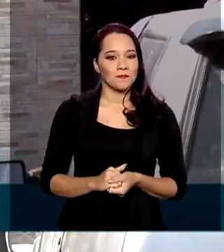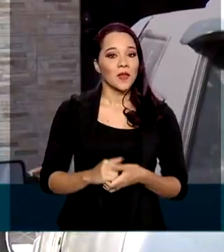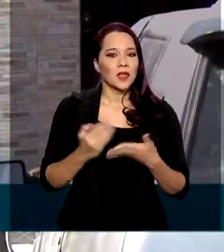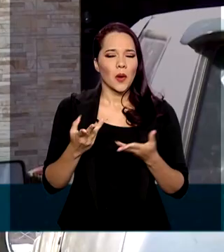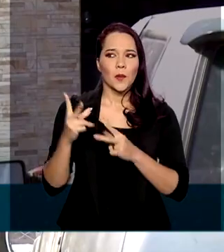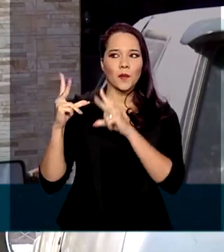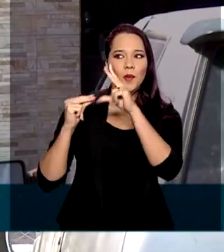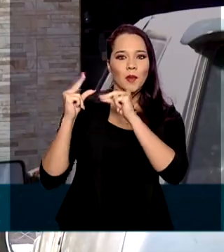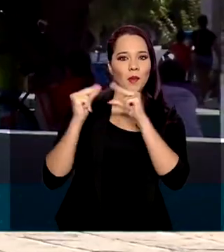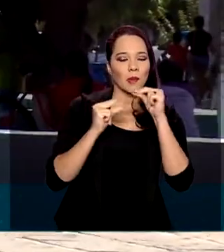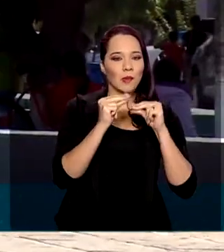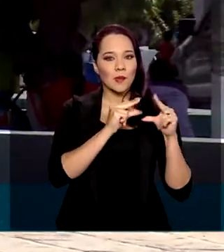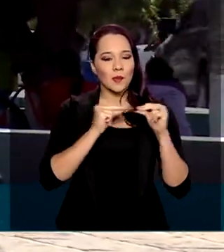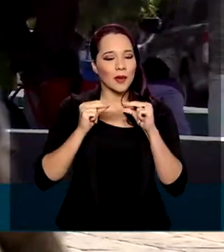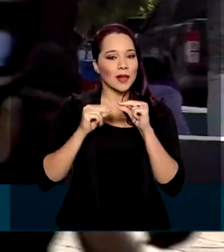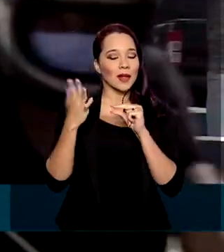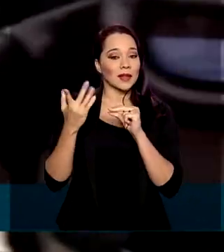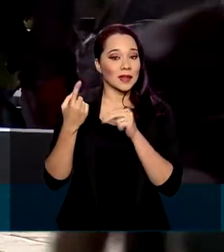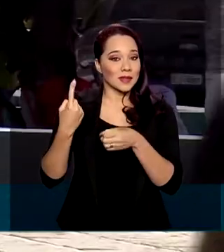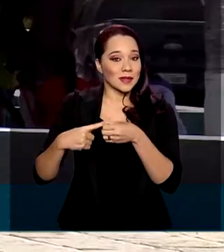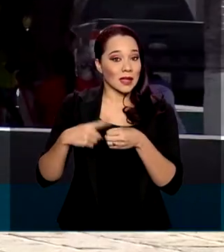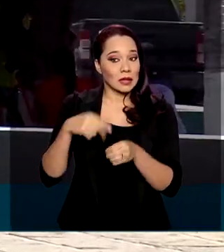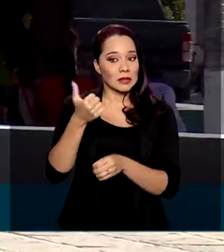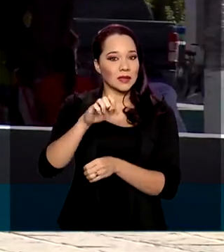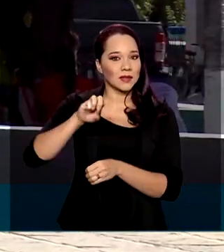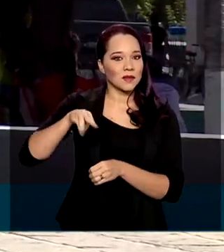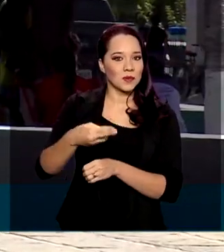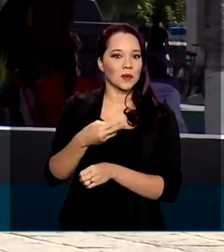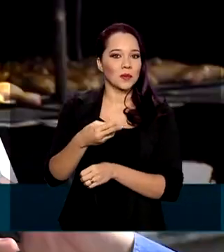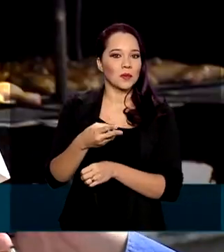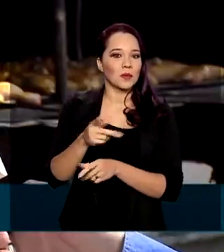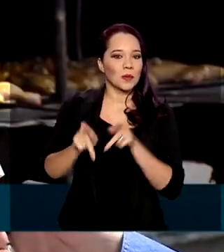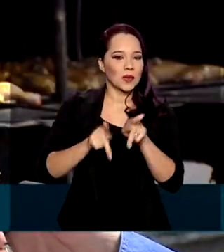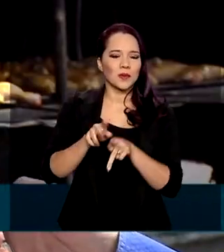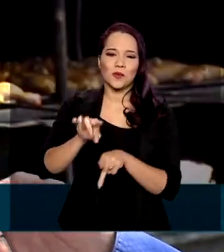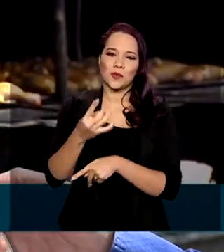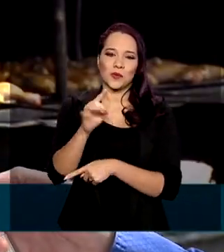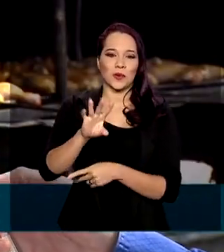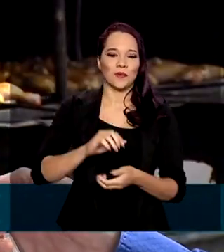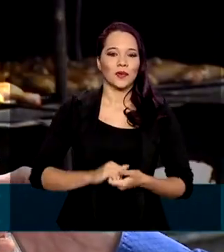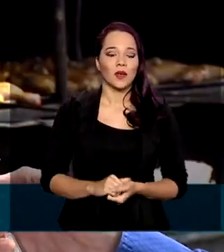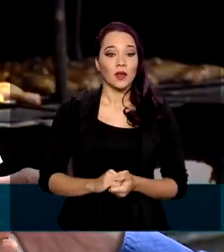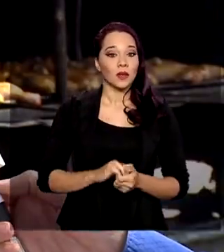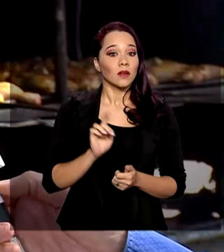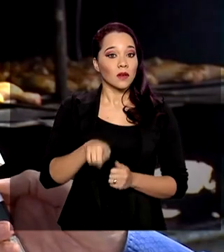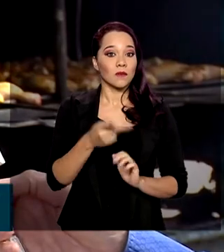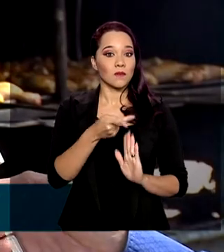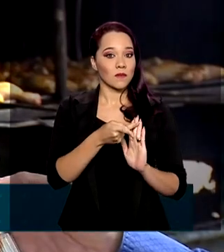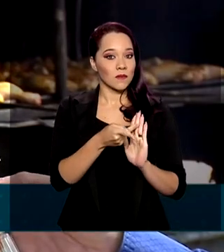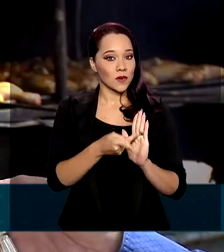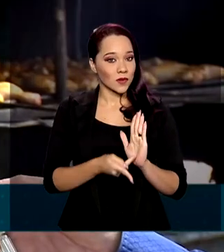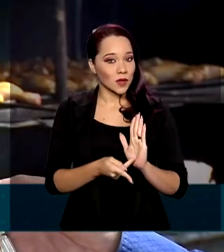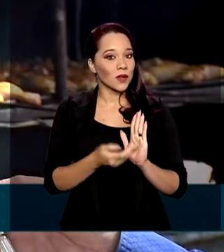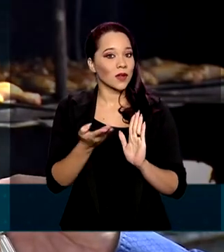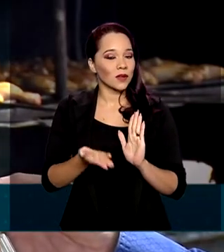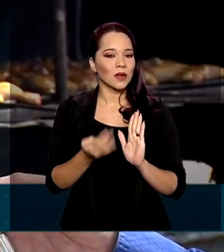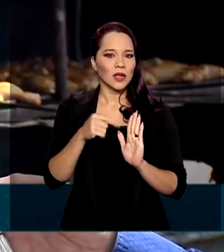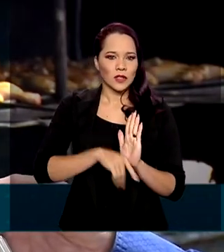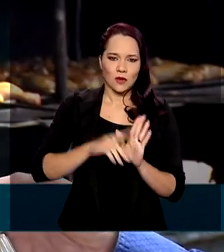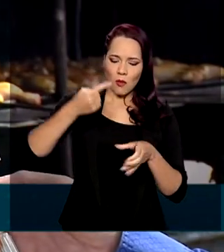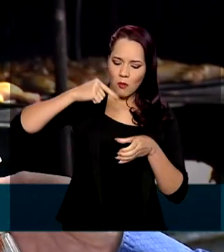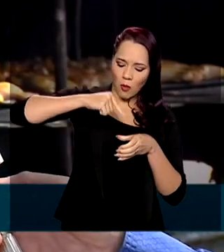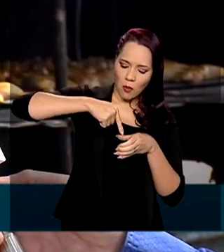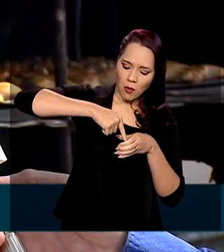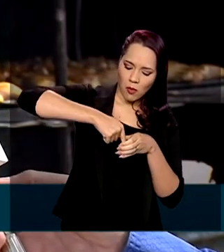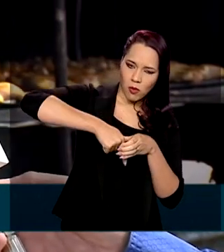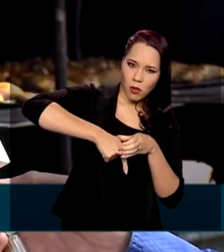burburinho na cidade de 15 mil habitantes é um só. Um projeto que fizeram sobre um poço profundo, que